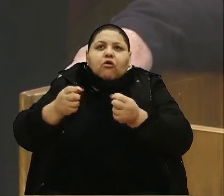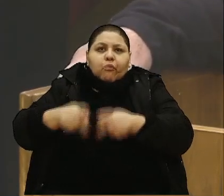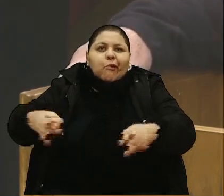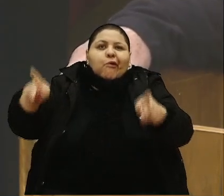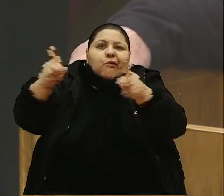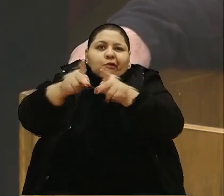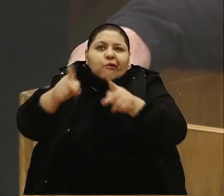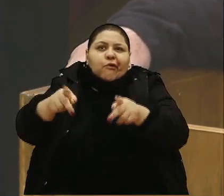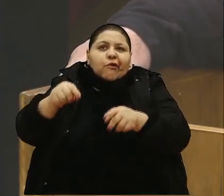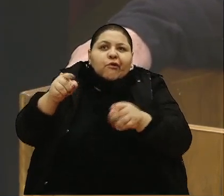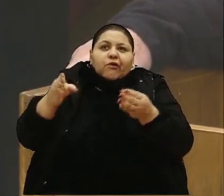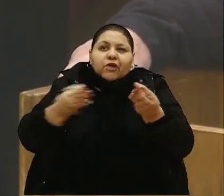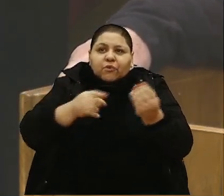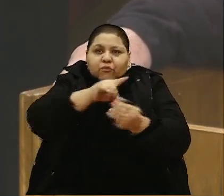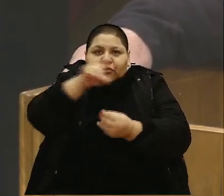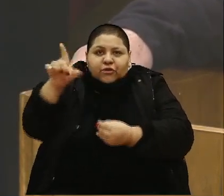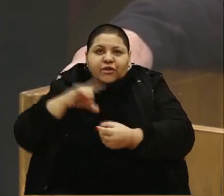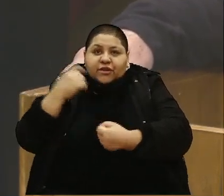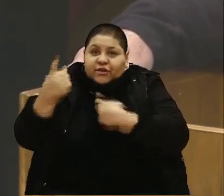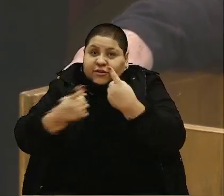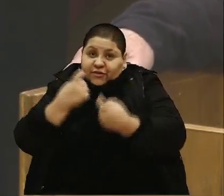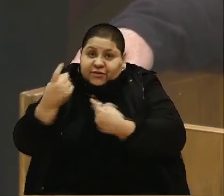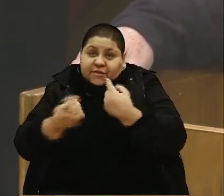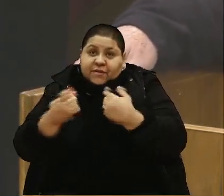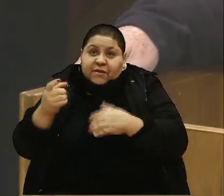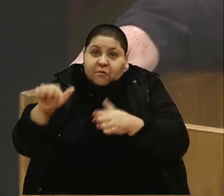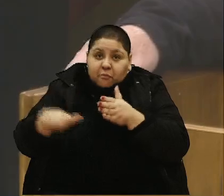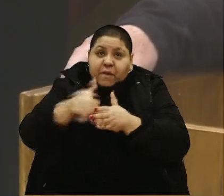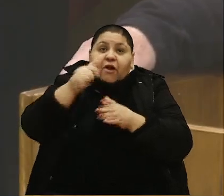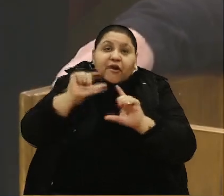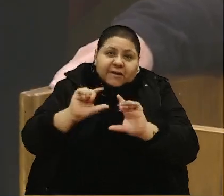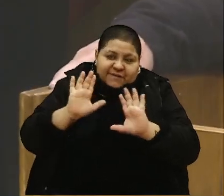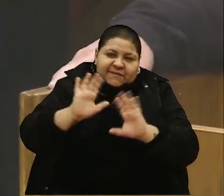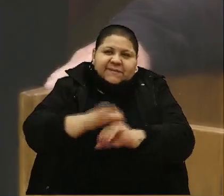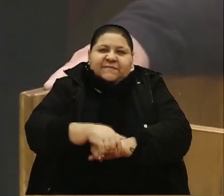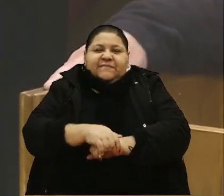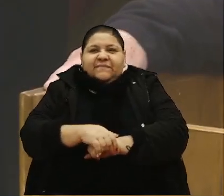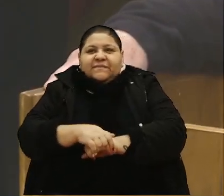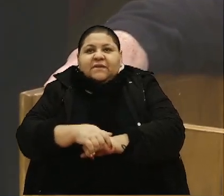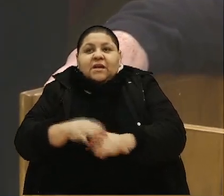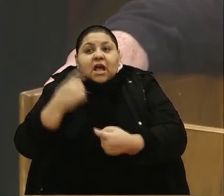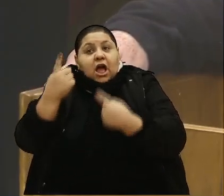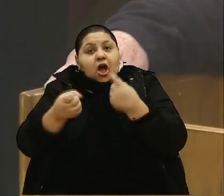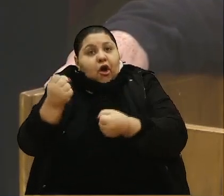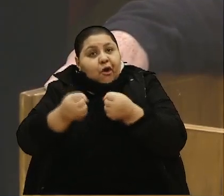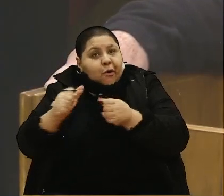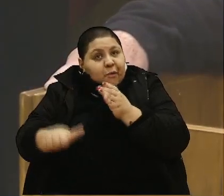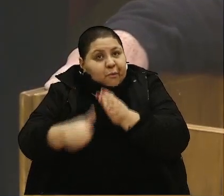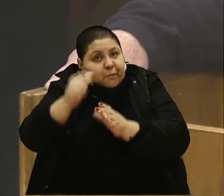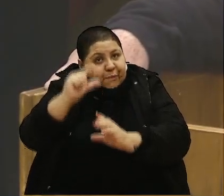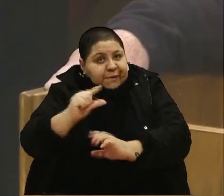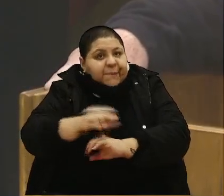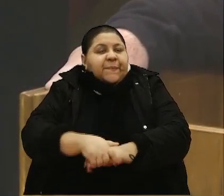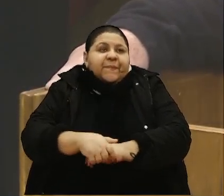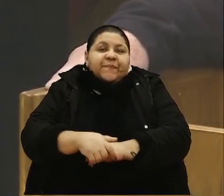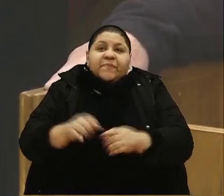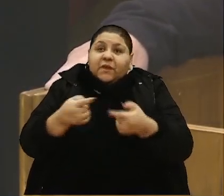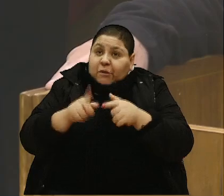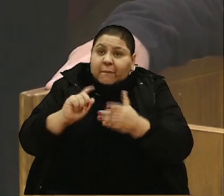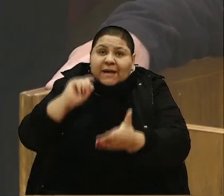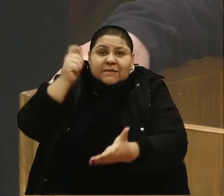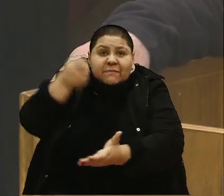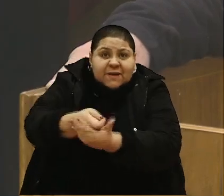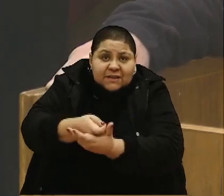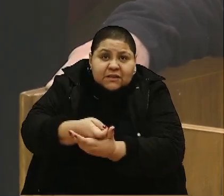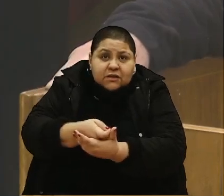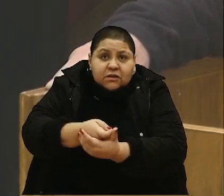Que muitos de vocês têm. Alguns têm uns carrinhos um pouquinho melhor. Tá? Alguns têm uns carrinhos um pouquinho melhor. Mas pagamos, isso que